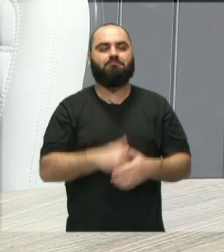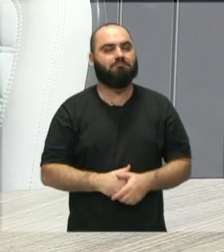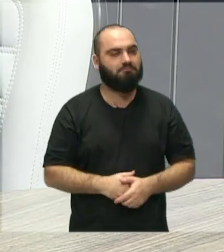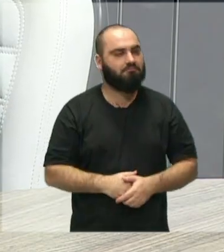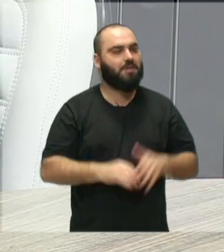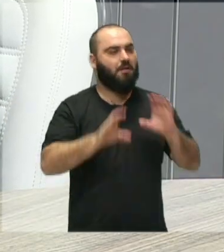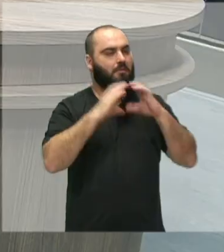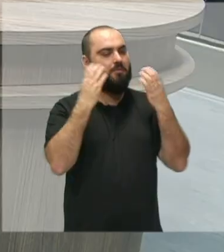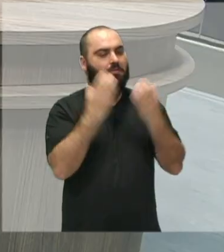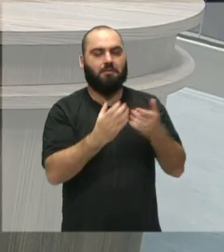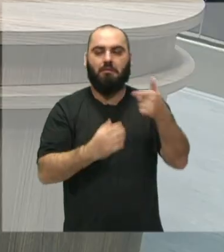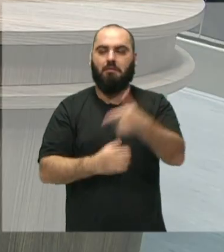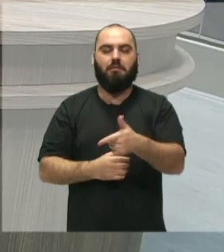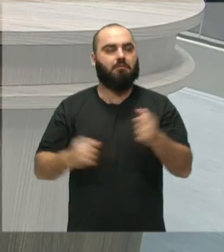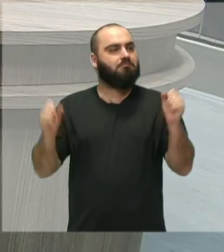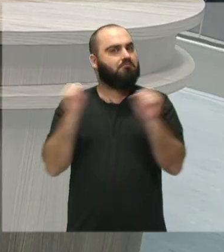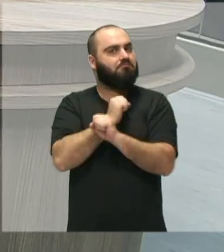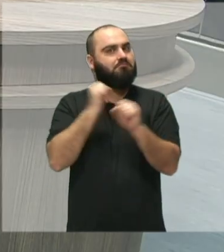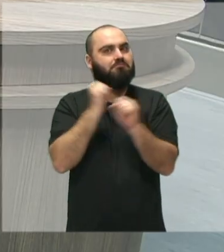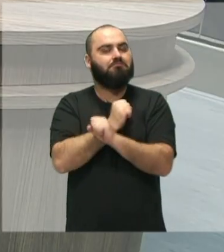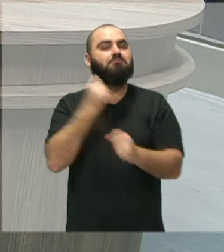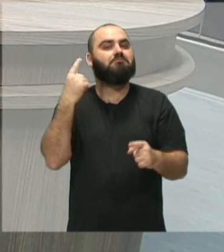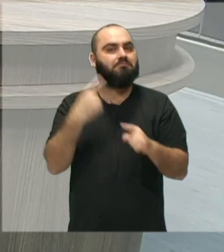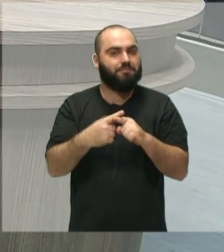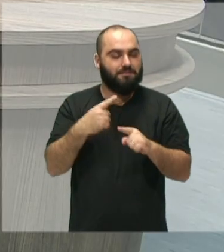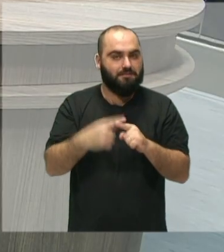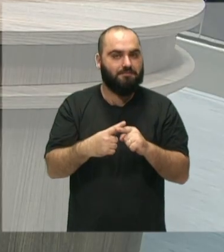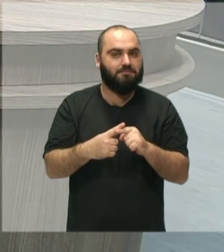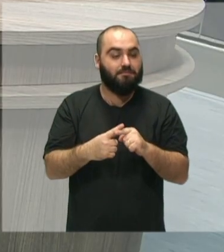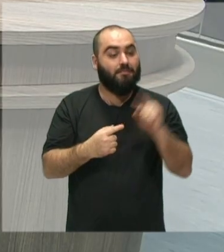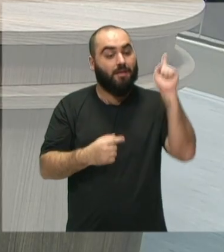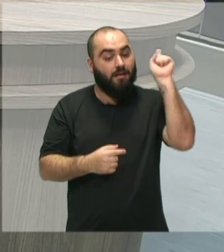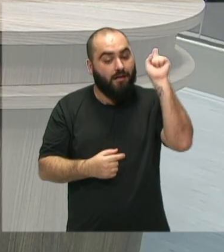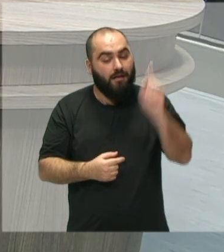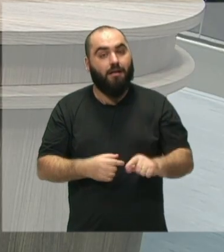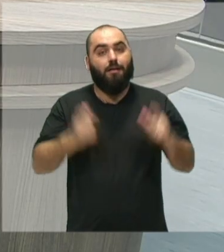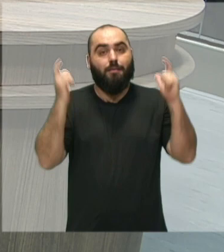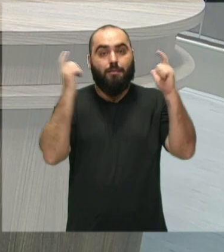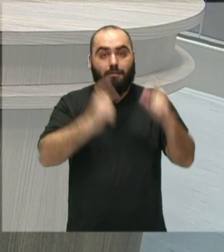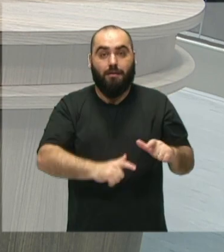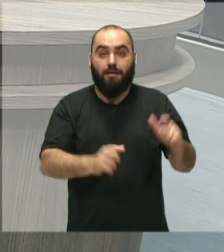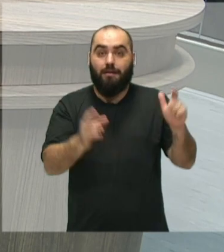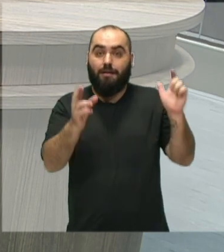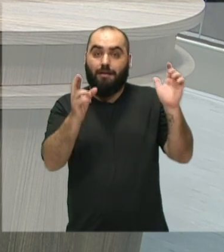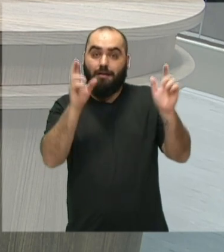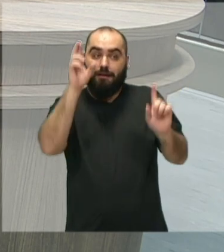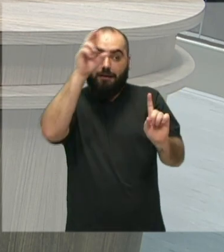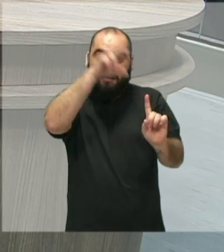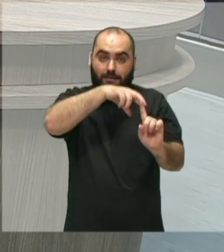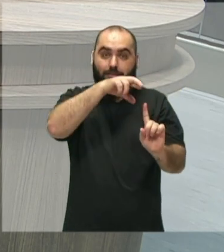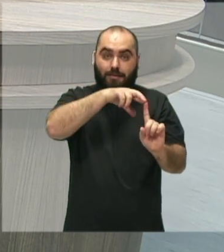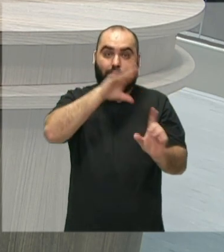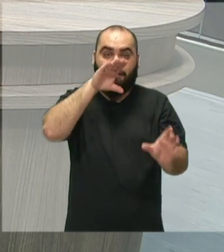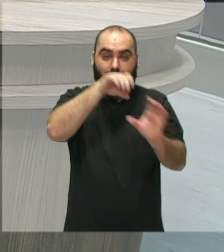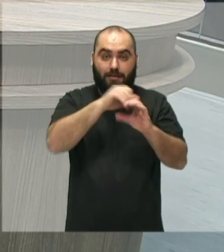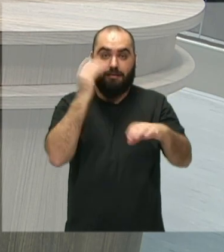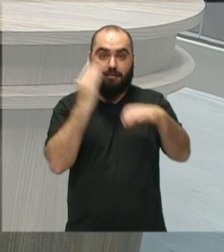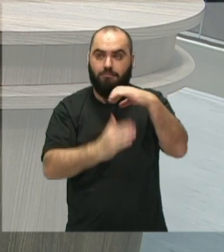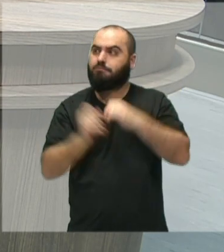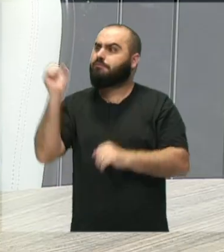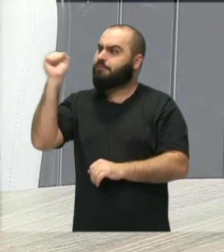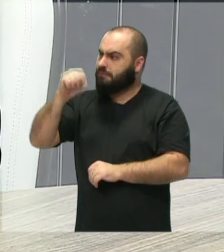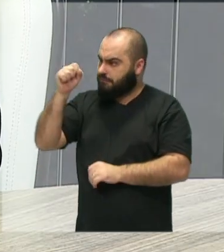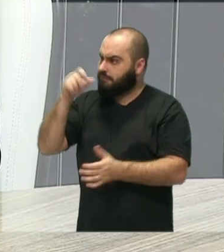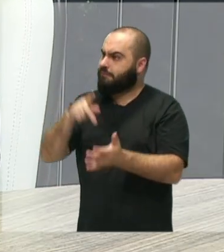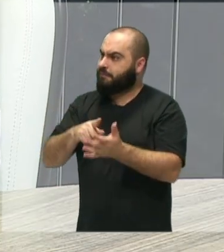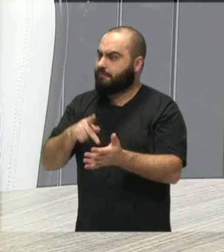de em volta ali vai adorar, porque realmente um ponto até de referência, né, dentro da Itaipava. Exatamente. E daí também a